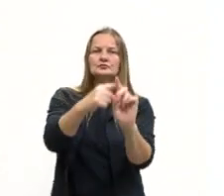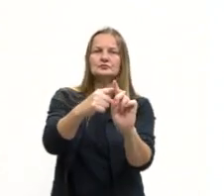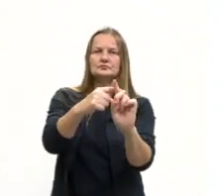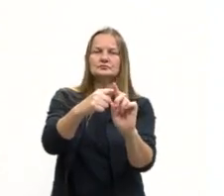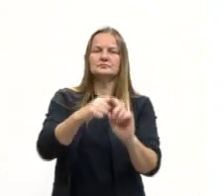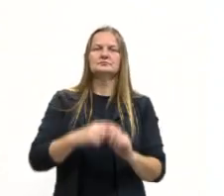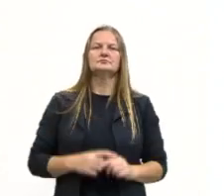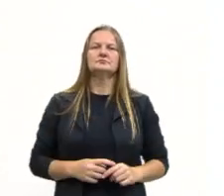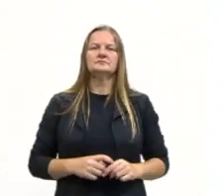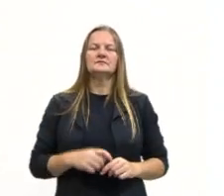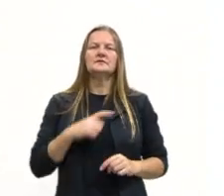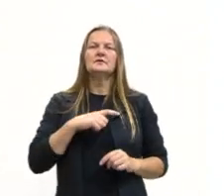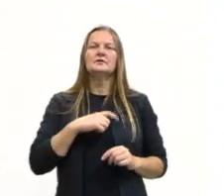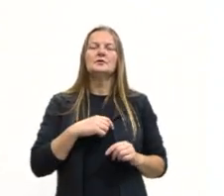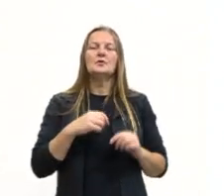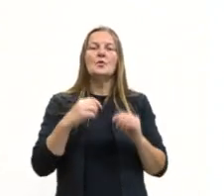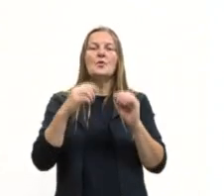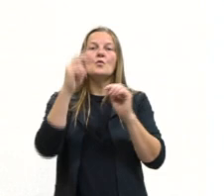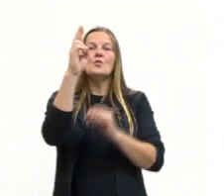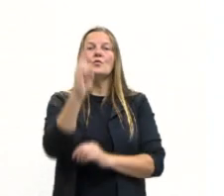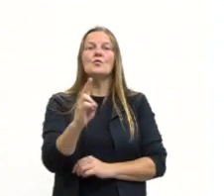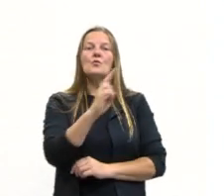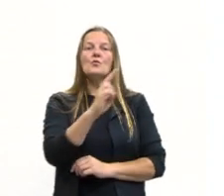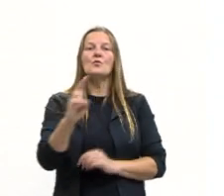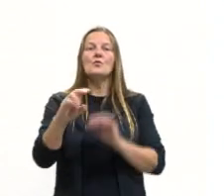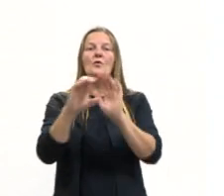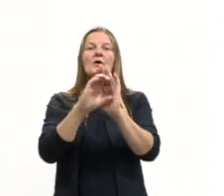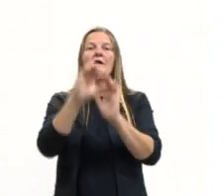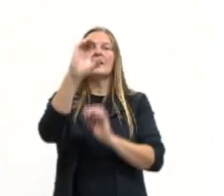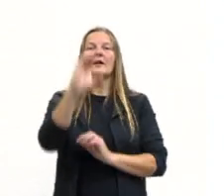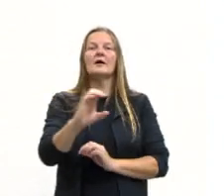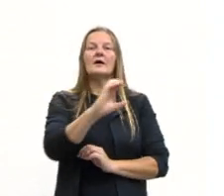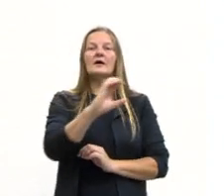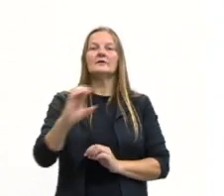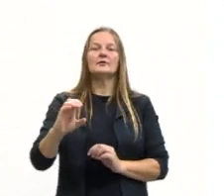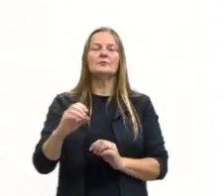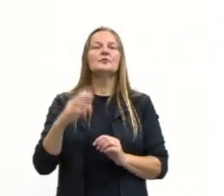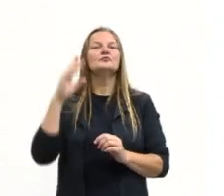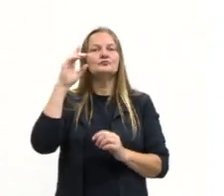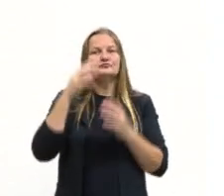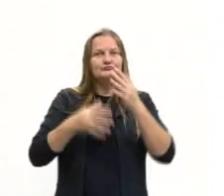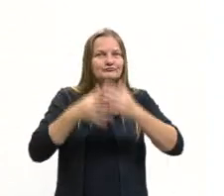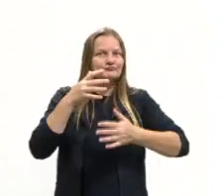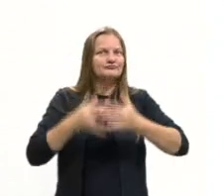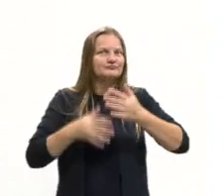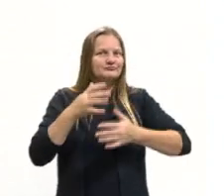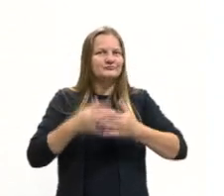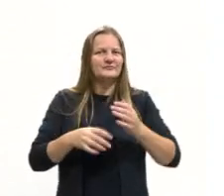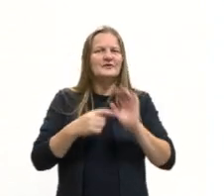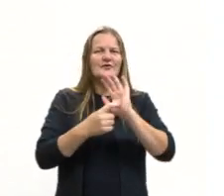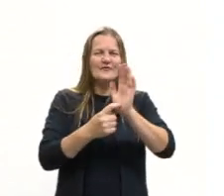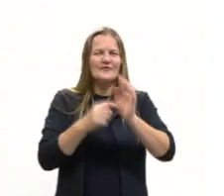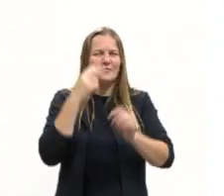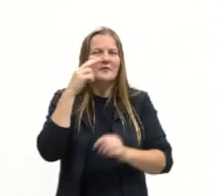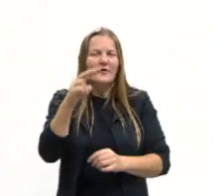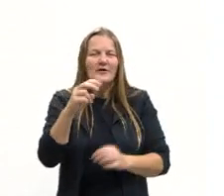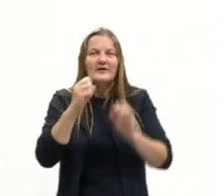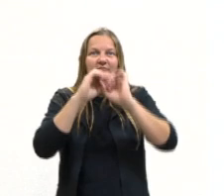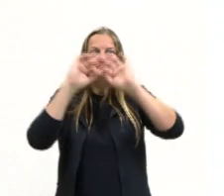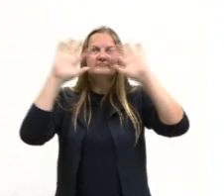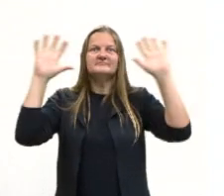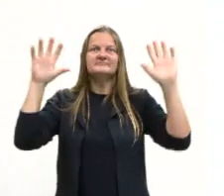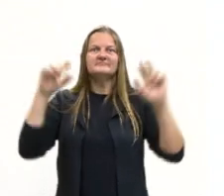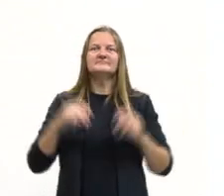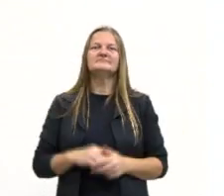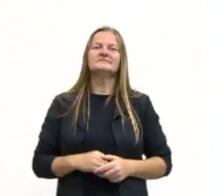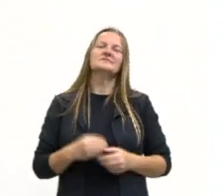um templo católico aí ele passa por várias adversidades muito bacana você assistir esse filme e entender